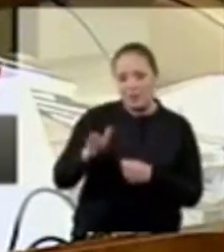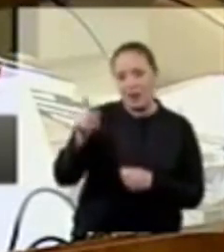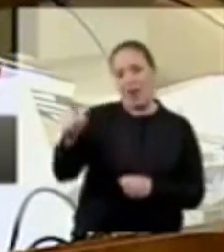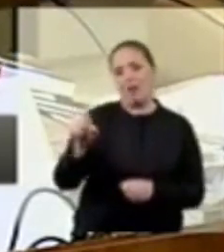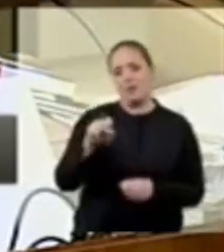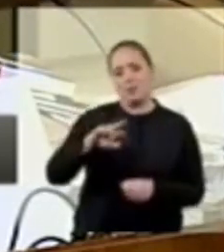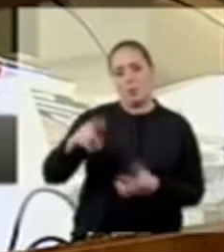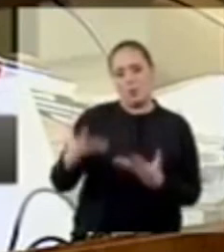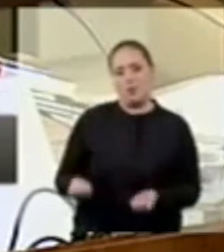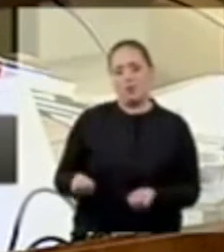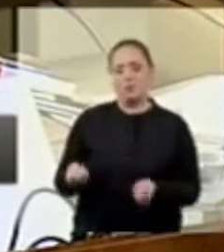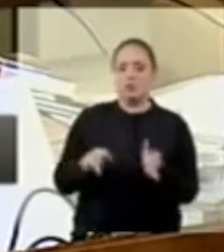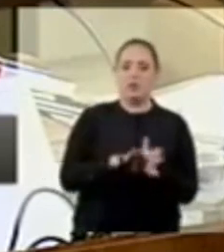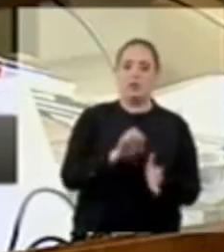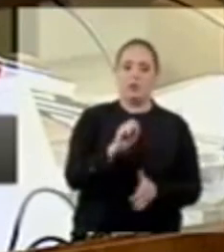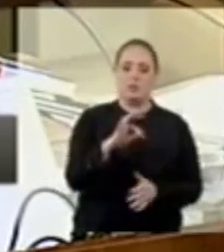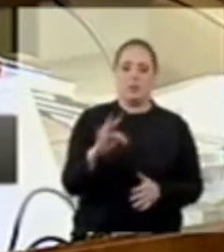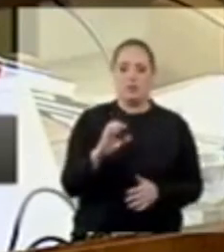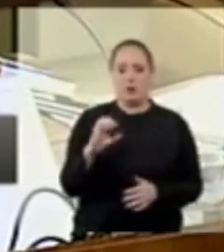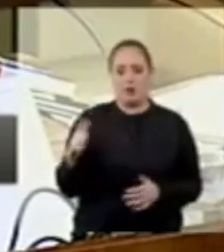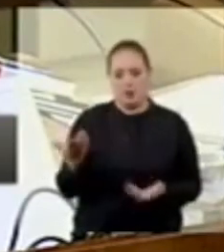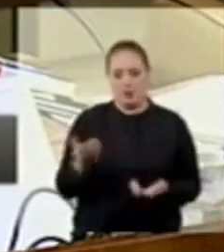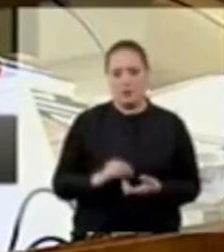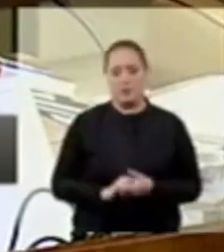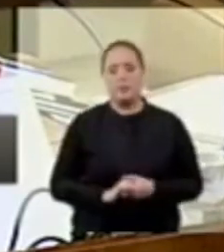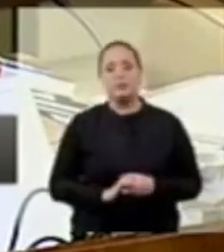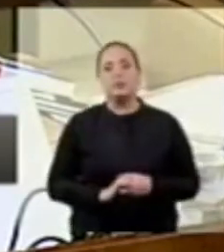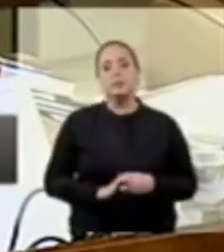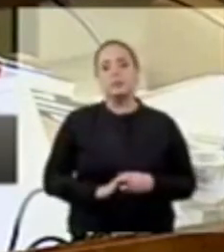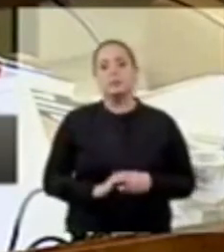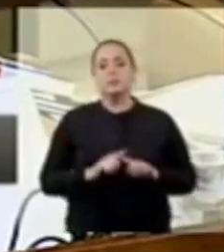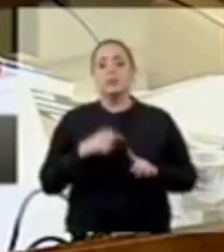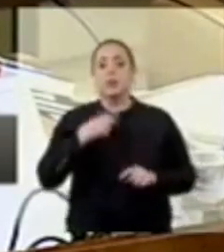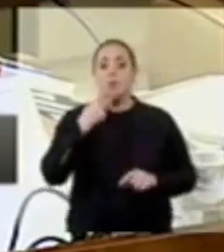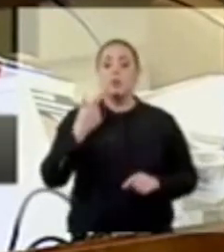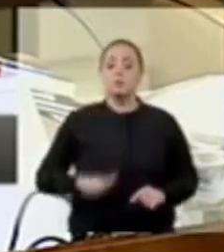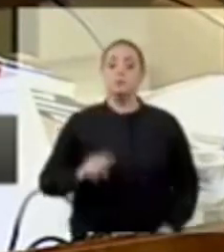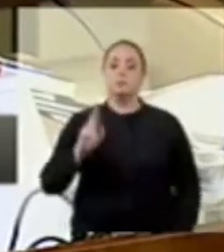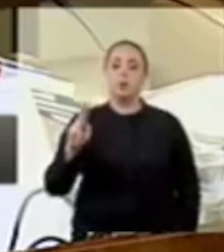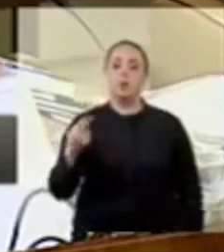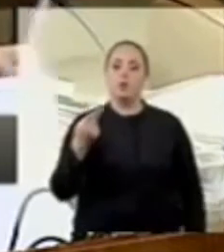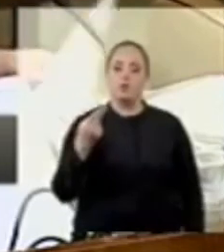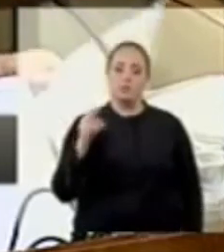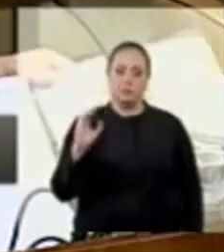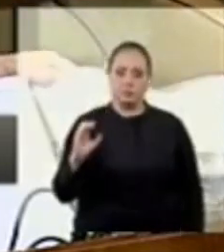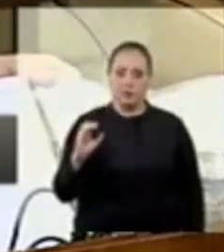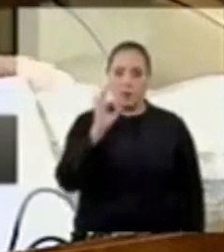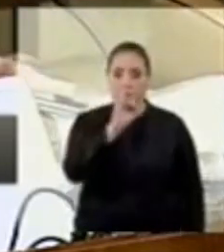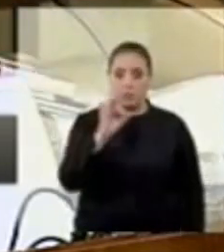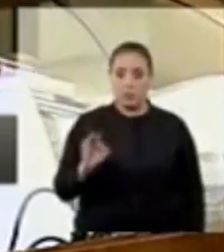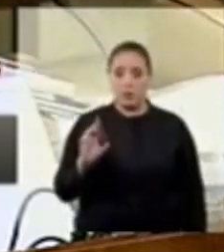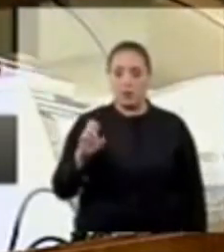supremo foi concedido por evidentes mas eu repito em habeas corpus o percentual de